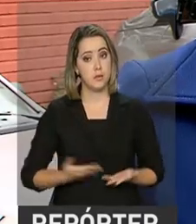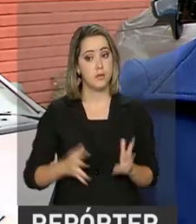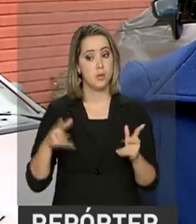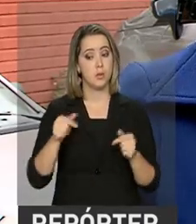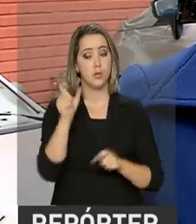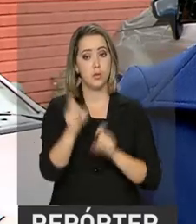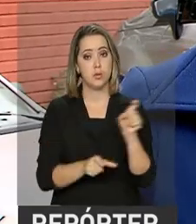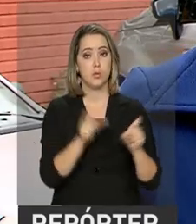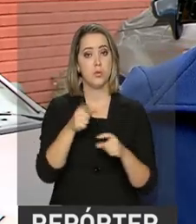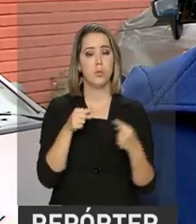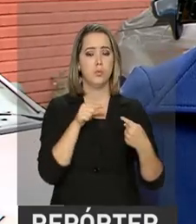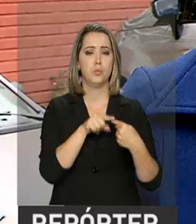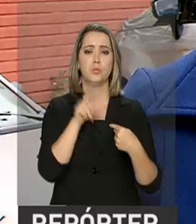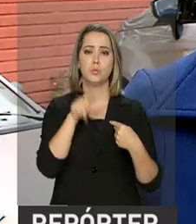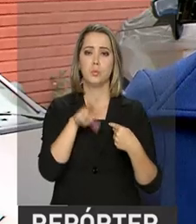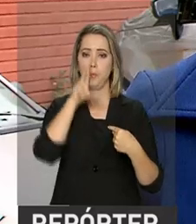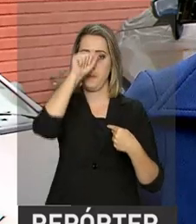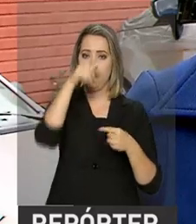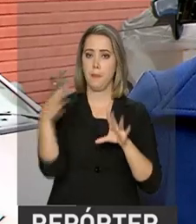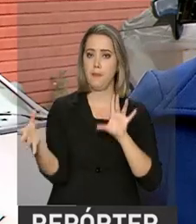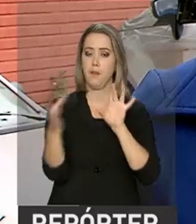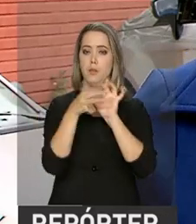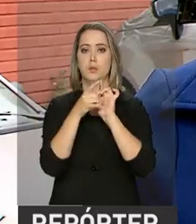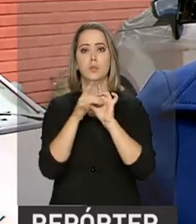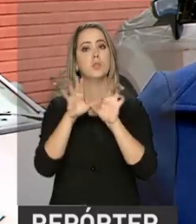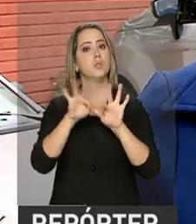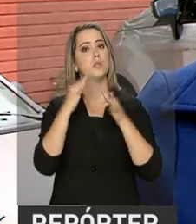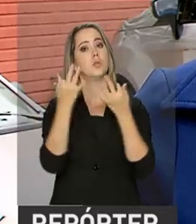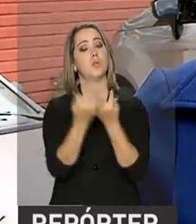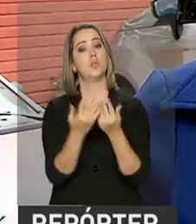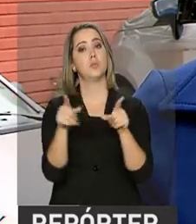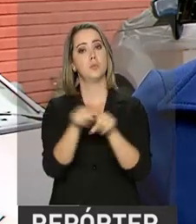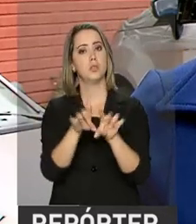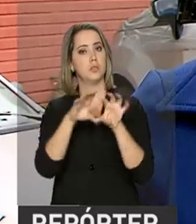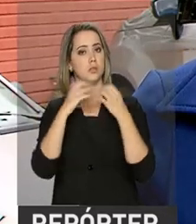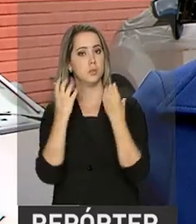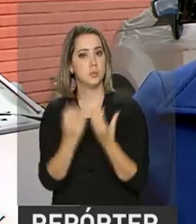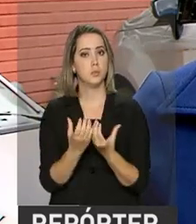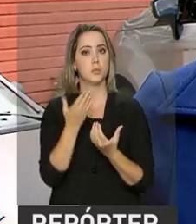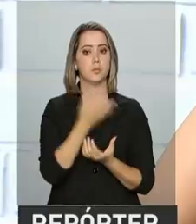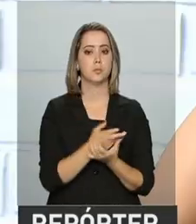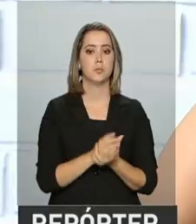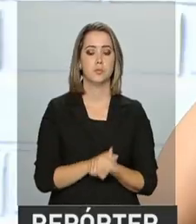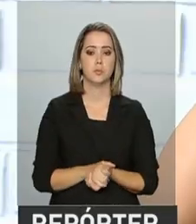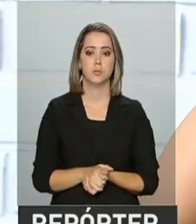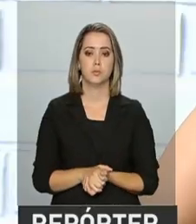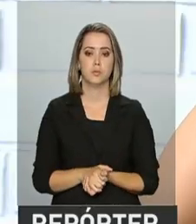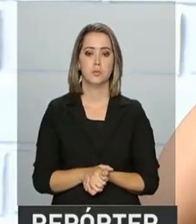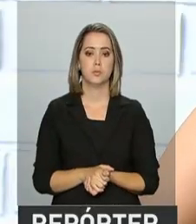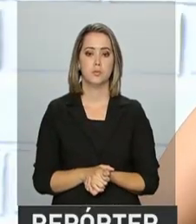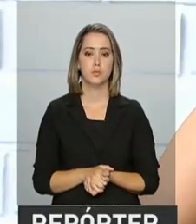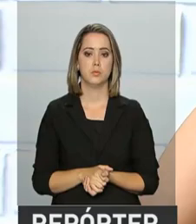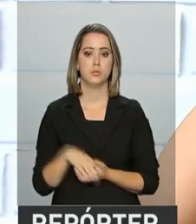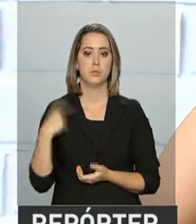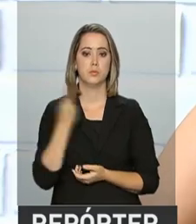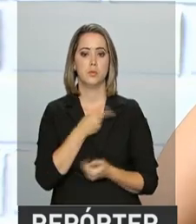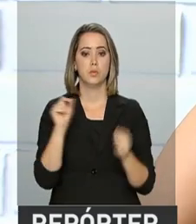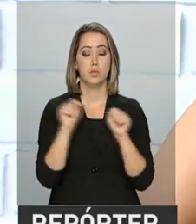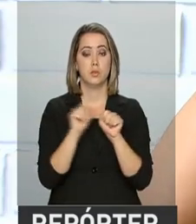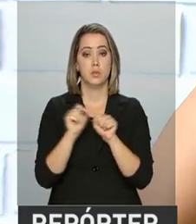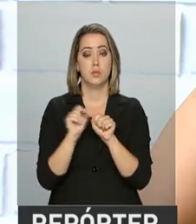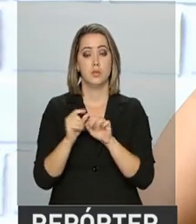aqui tem o objetivo de fortalecer a convivência com a família e com a comunidade nós fazemos um atendimento